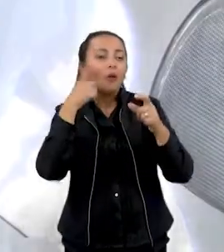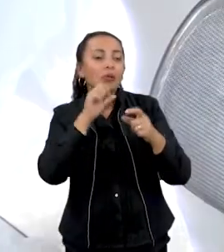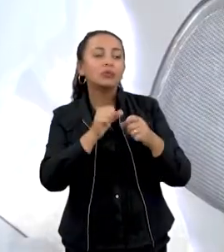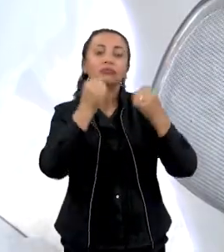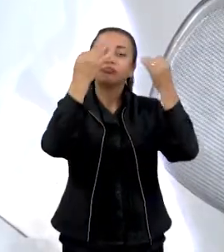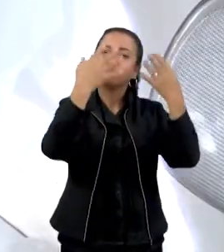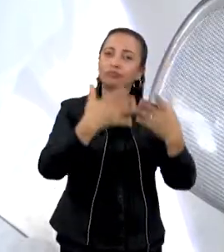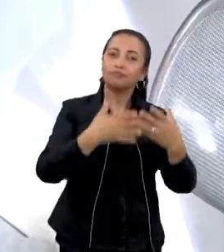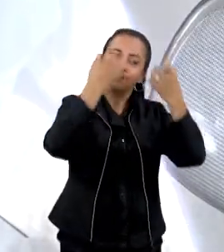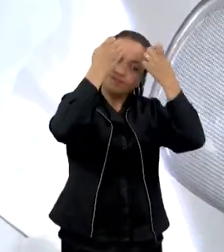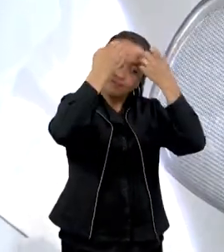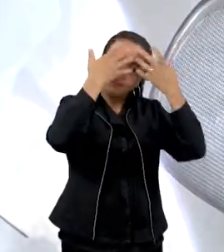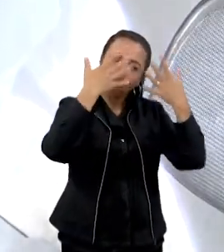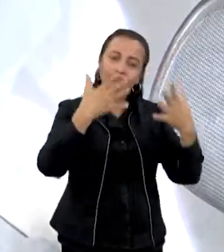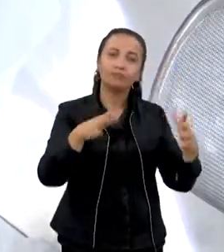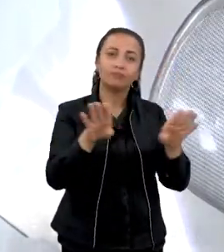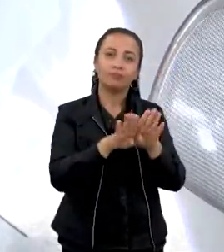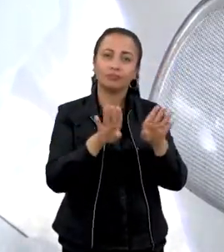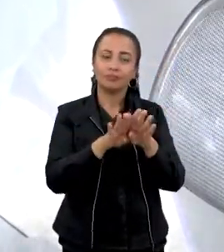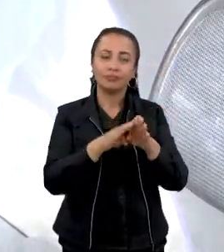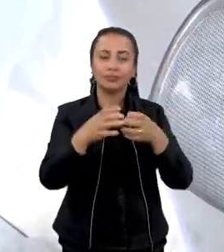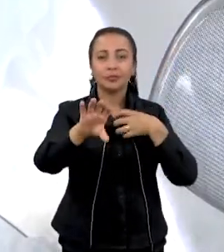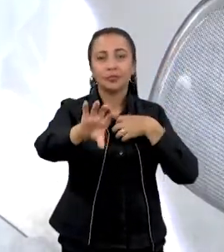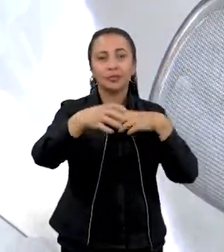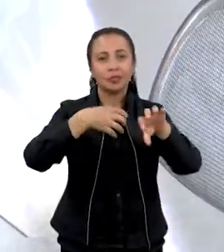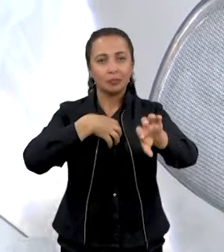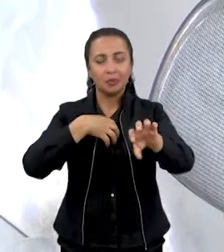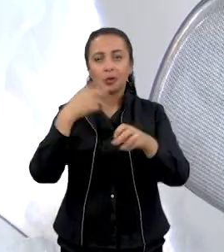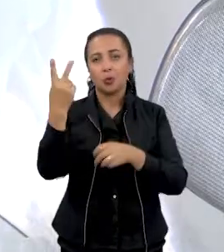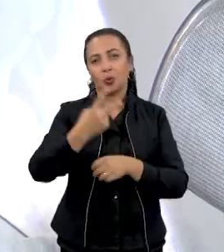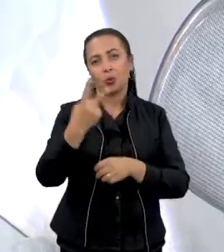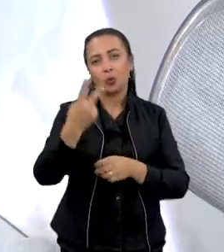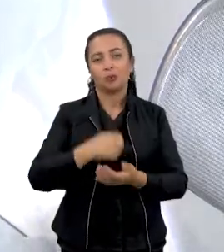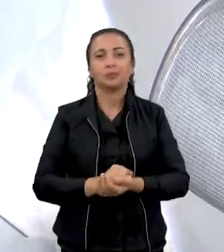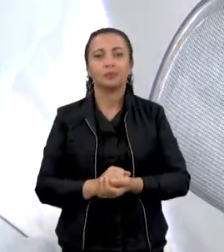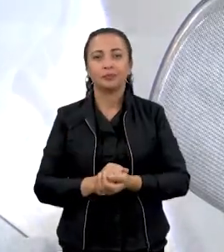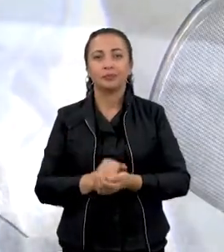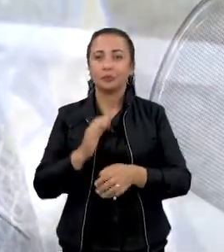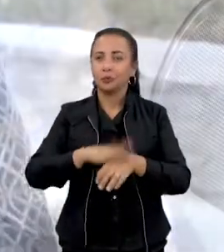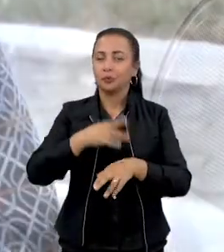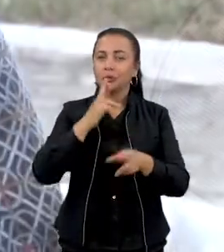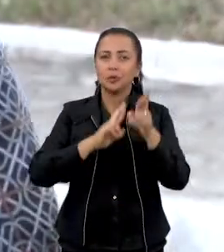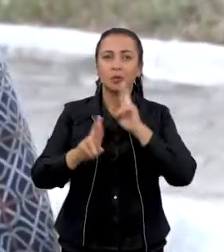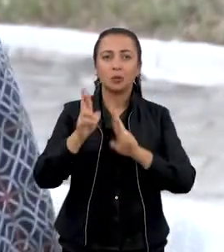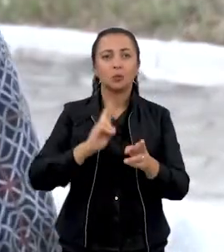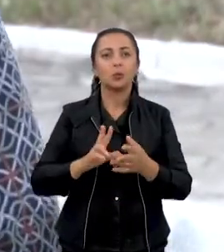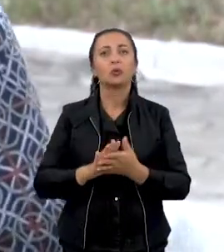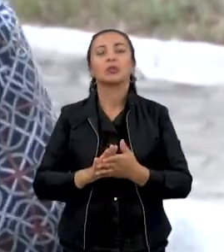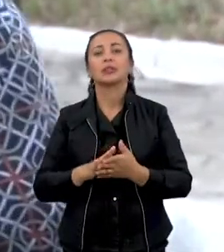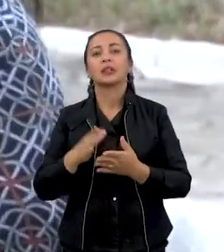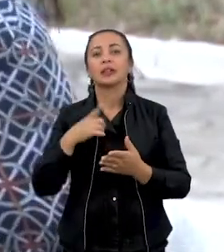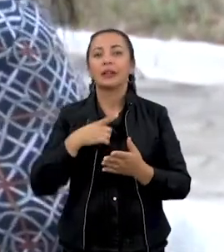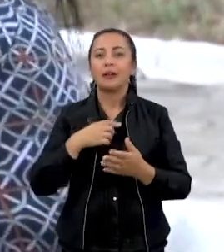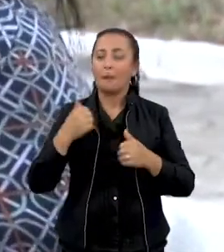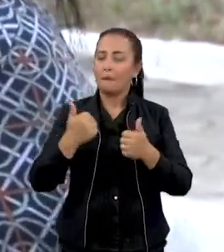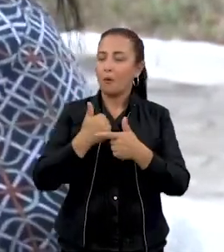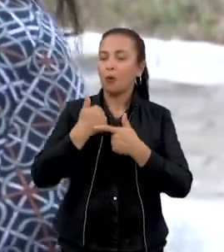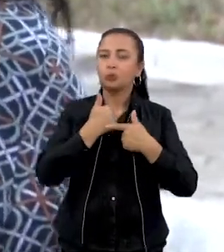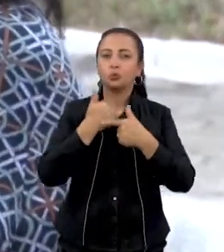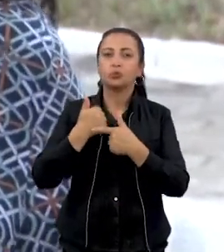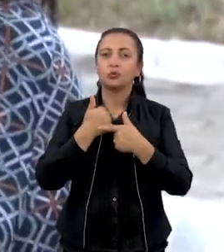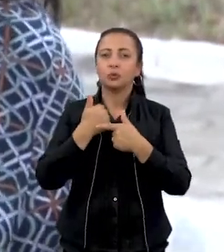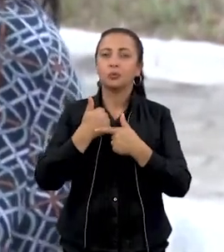consegue explicar de forma bem clara e também a empatia entre ambas as partes. Por mais que os resultados eles foram de